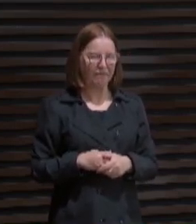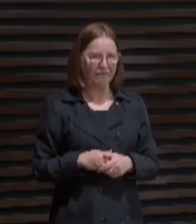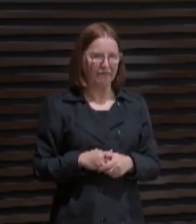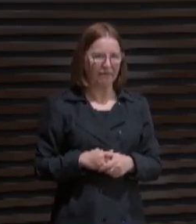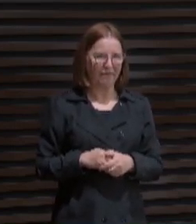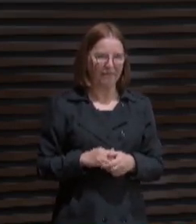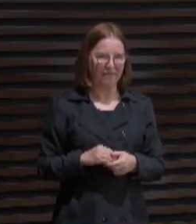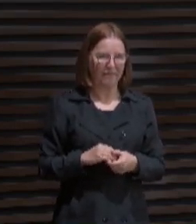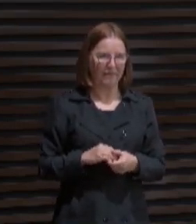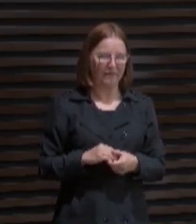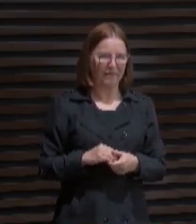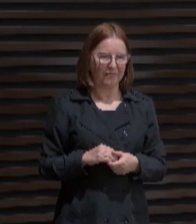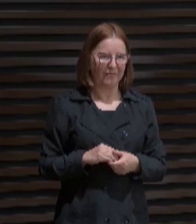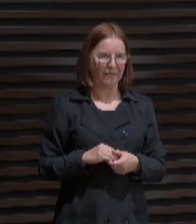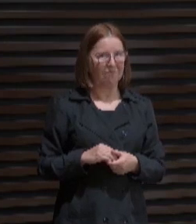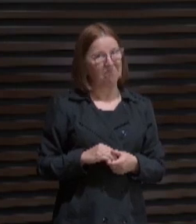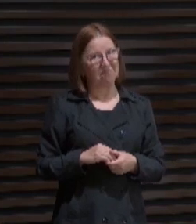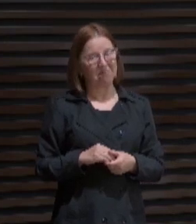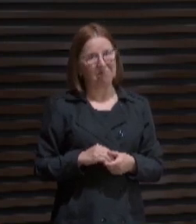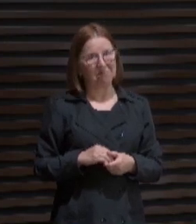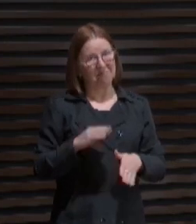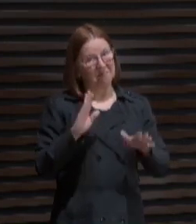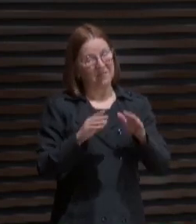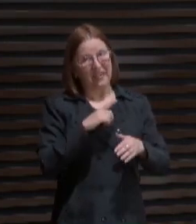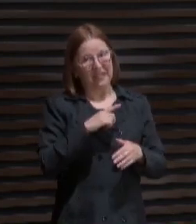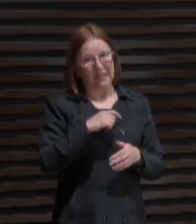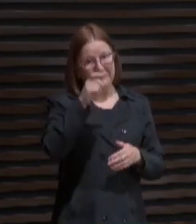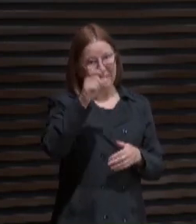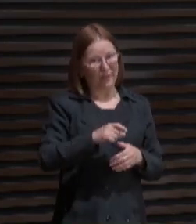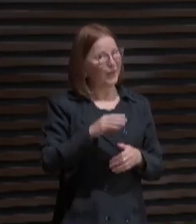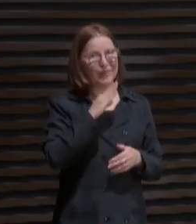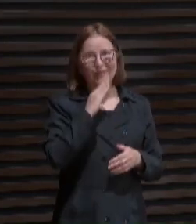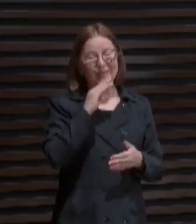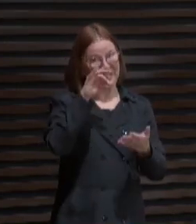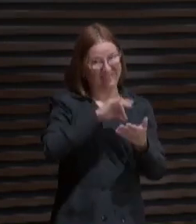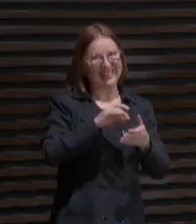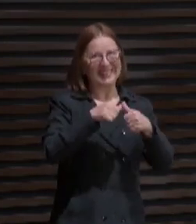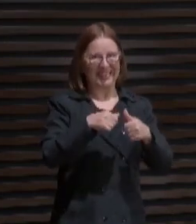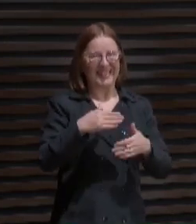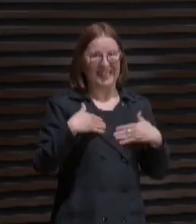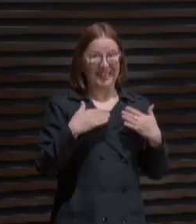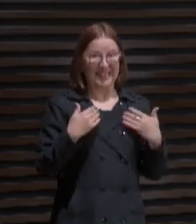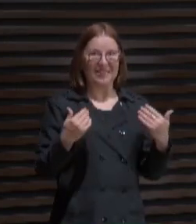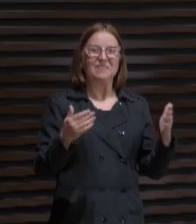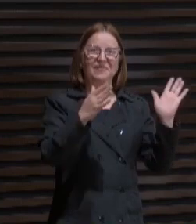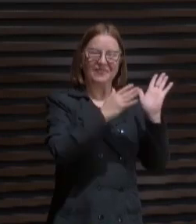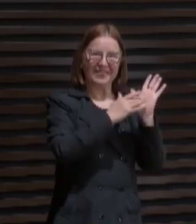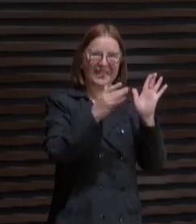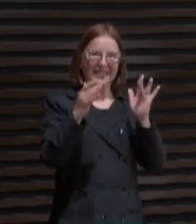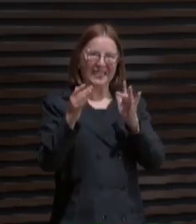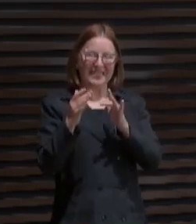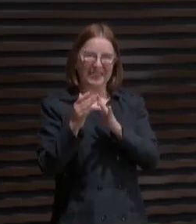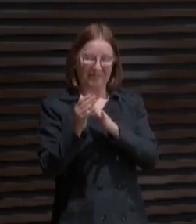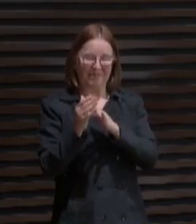Certamente, quem não conheça de fato essa alegria. Jesus. E